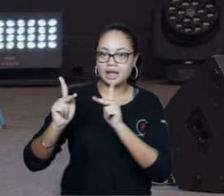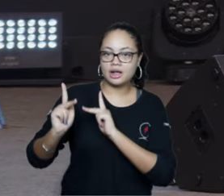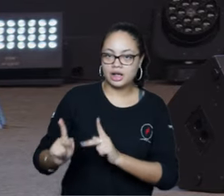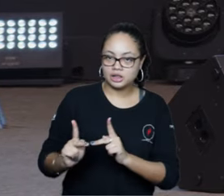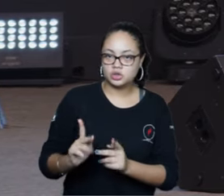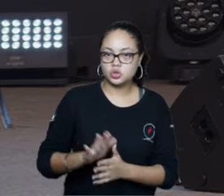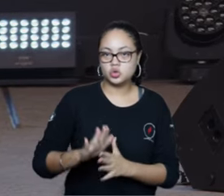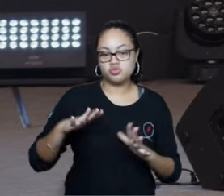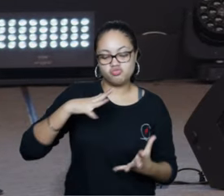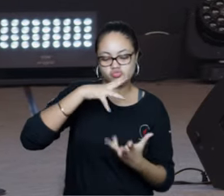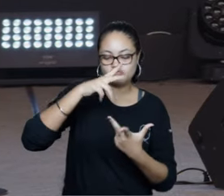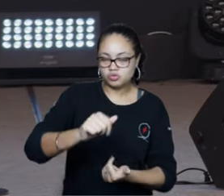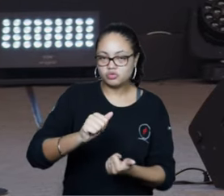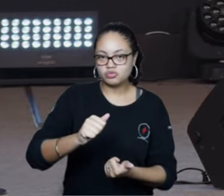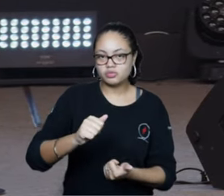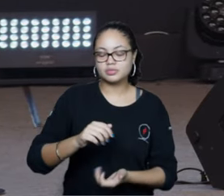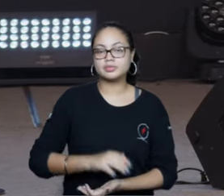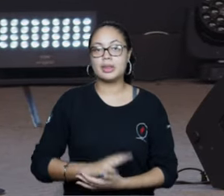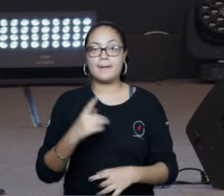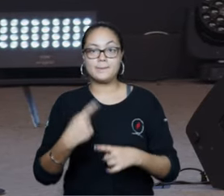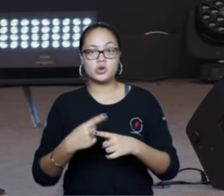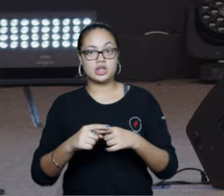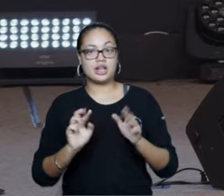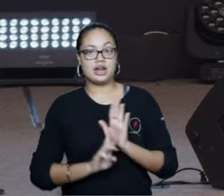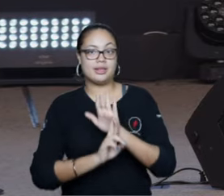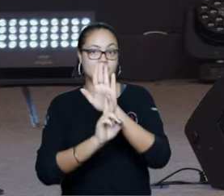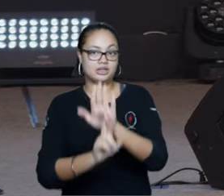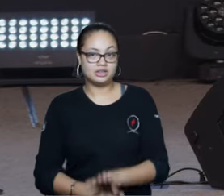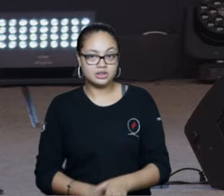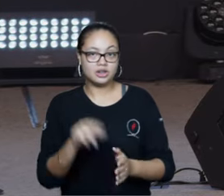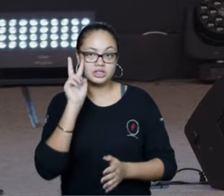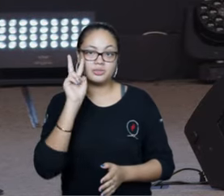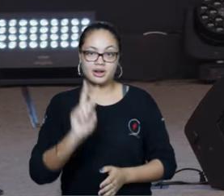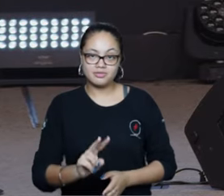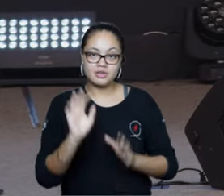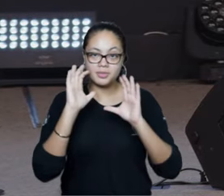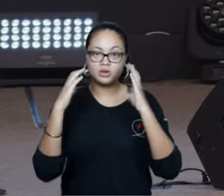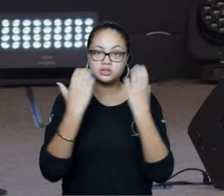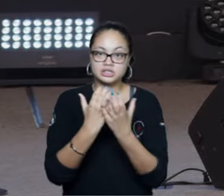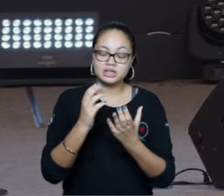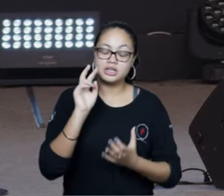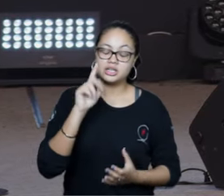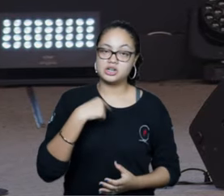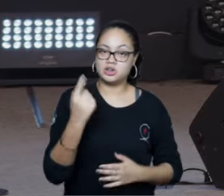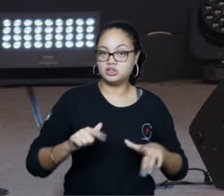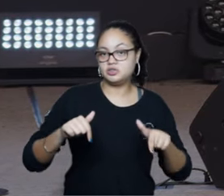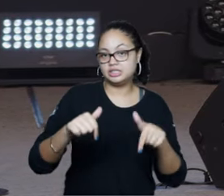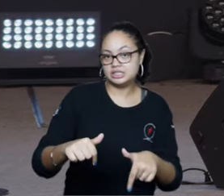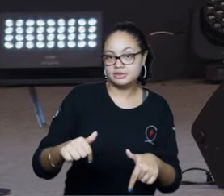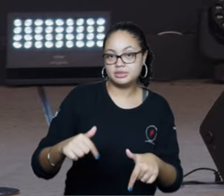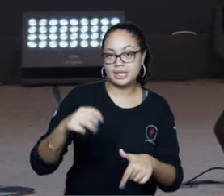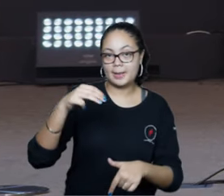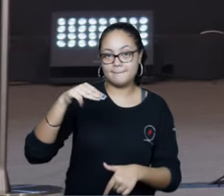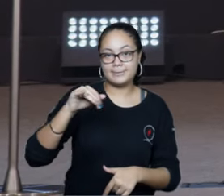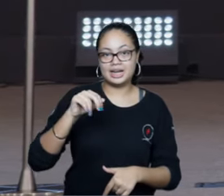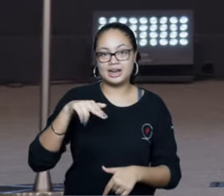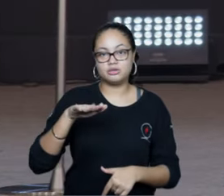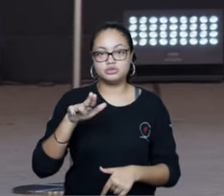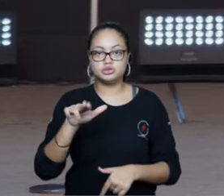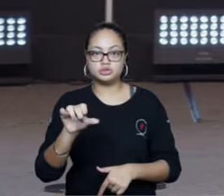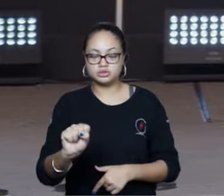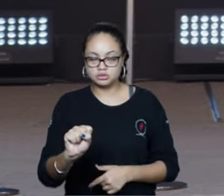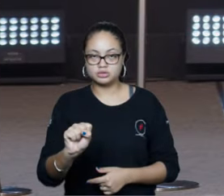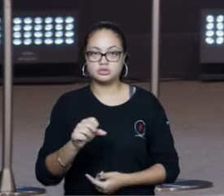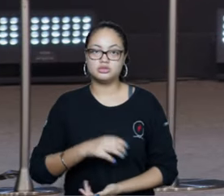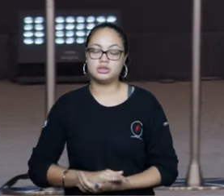bicho DJs porque ele mandou um representante dele para ver uma cruzada que nós fizemos em Manaus a maior que eu fiz de todas perto